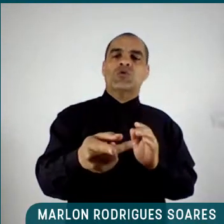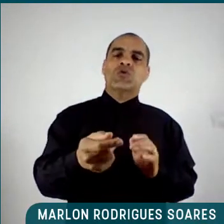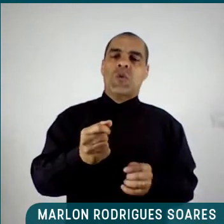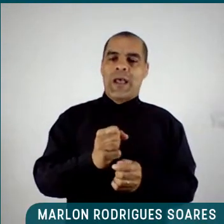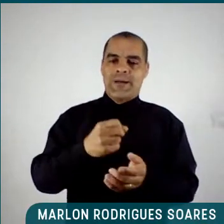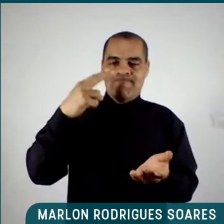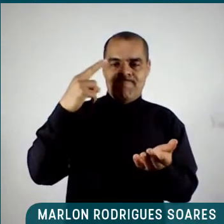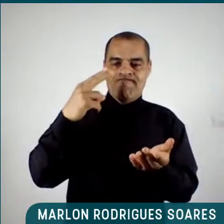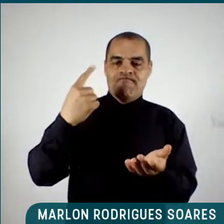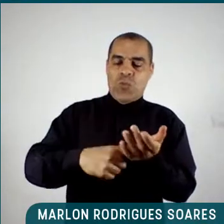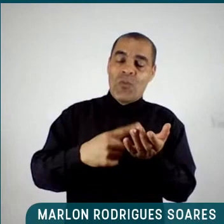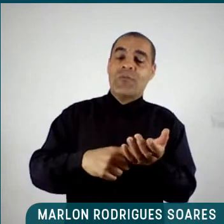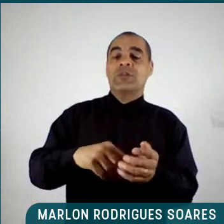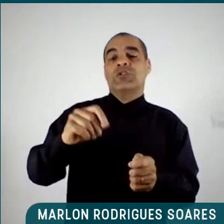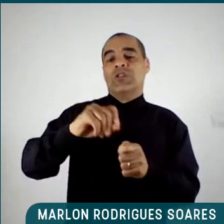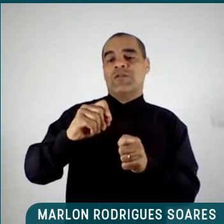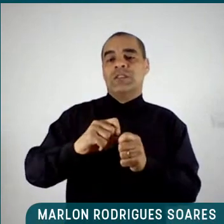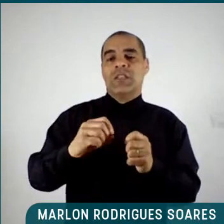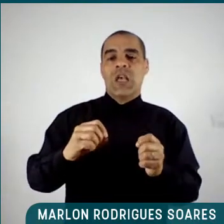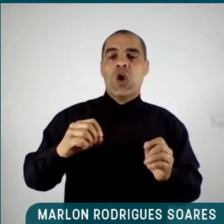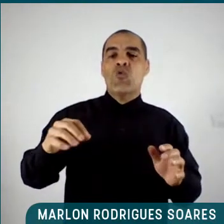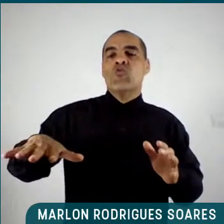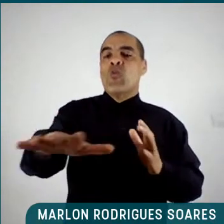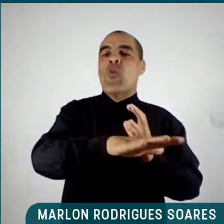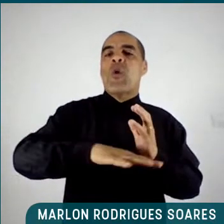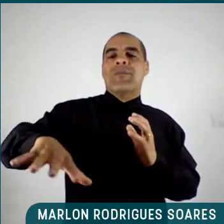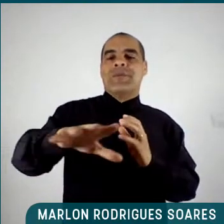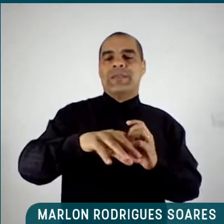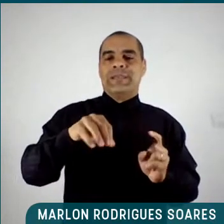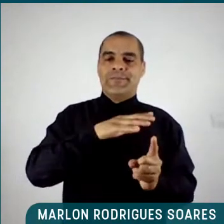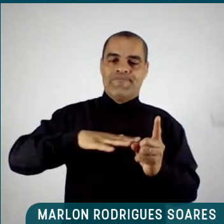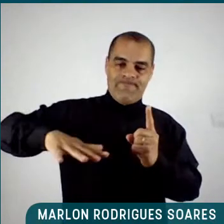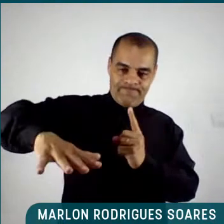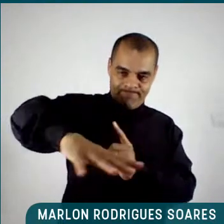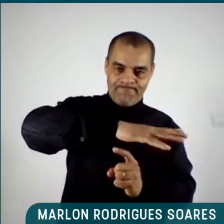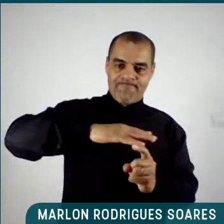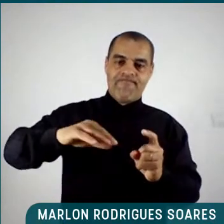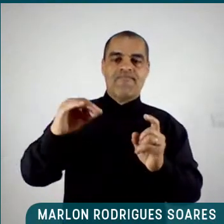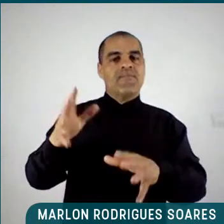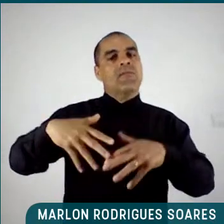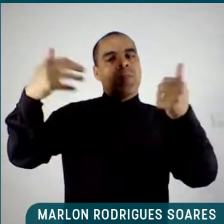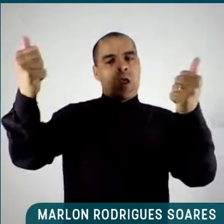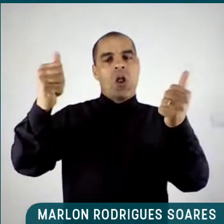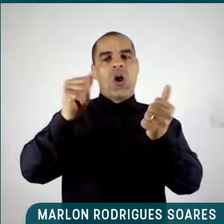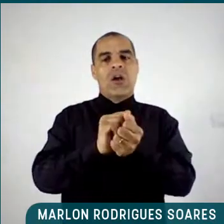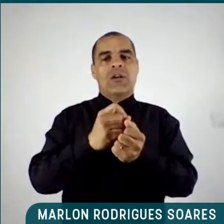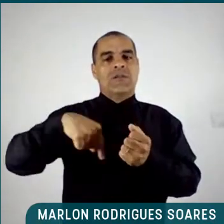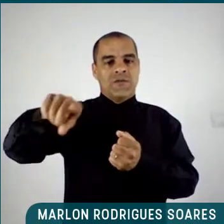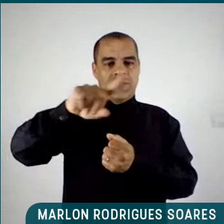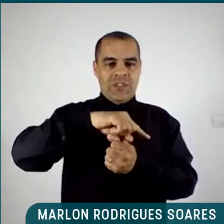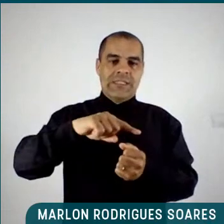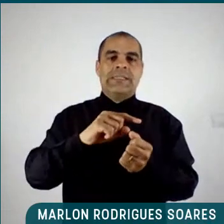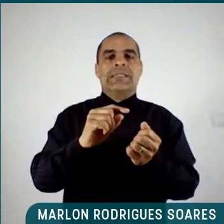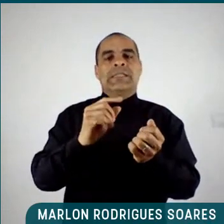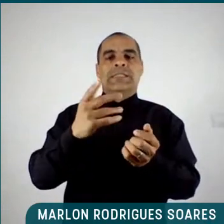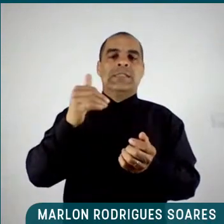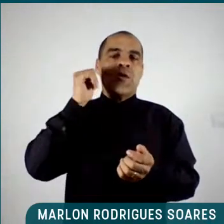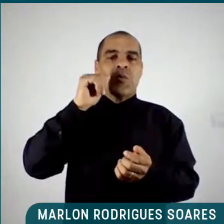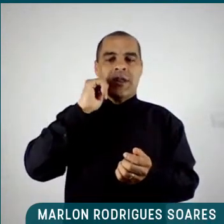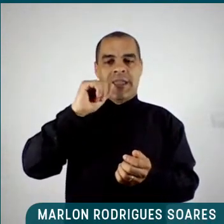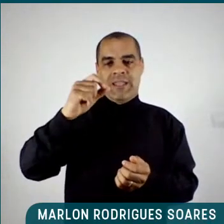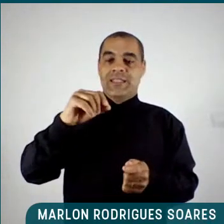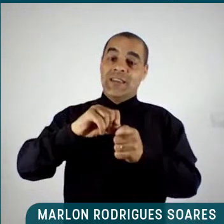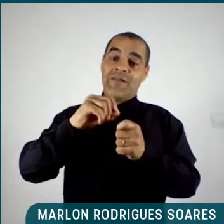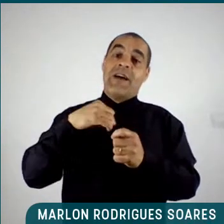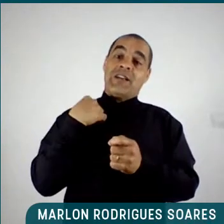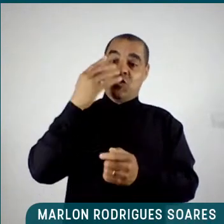diverso. that Vocês demands a são mulheres strategic que nos fazem acreditar commitment. que essa transformação You are é possível, women ainda that que make seja us um believe desafio that this